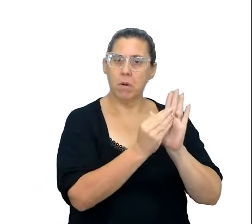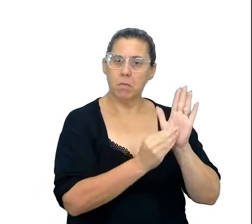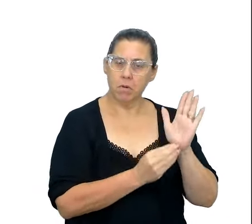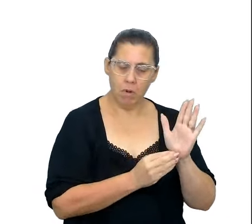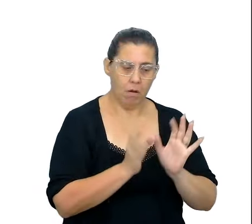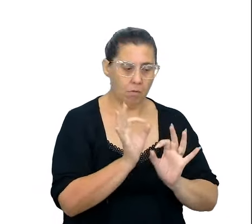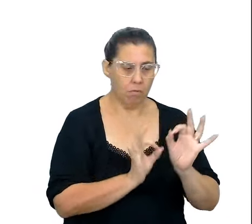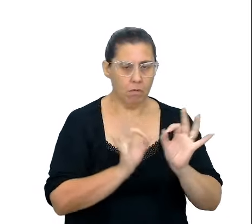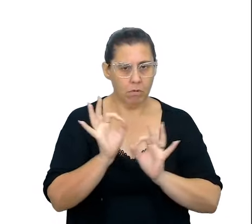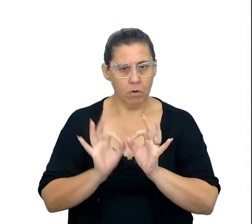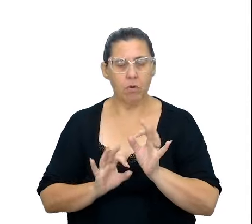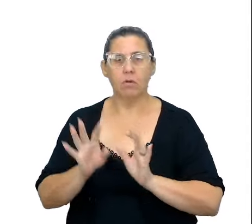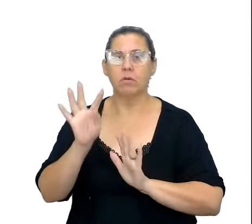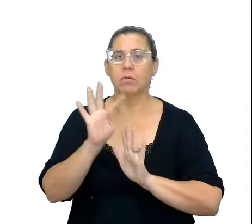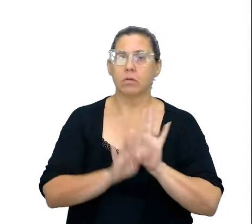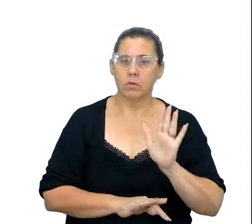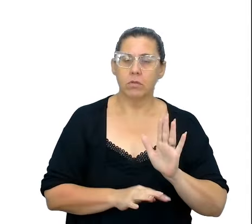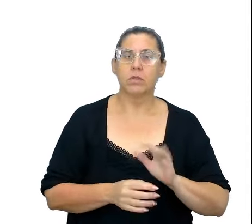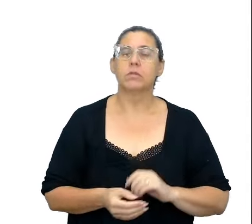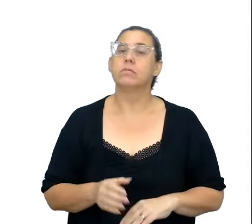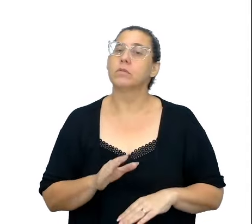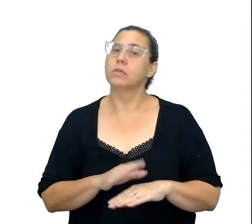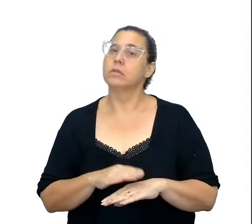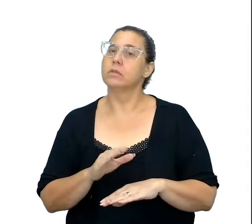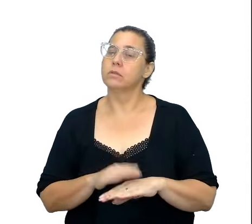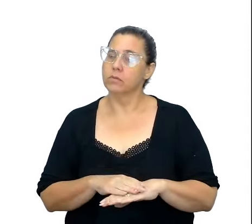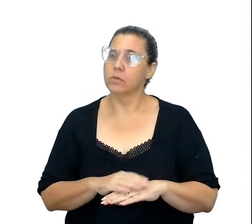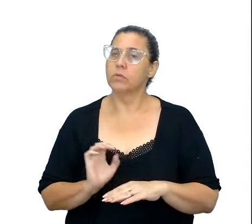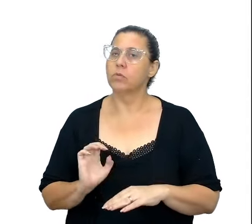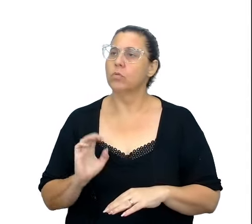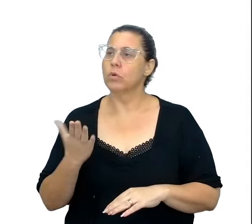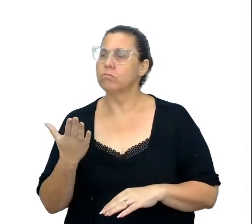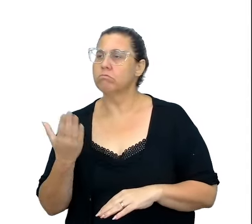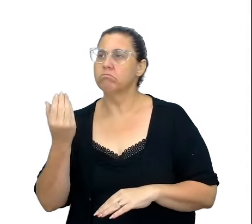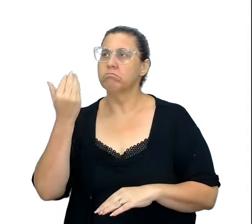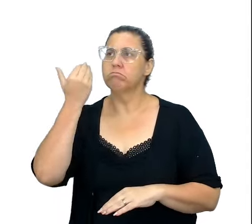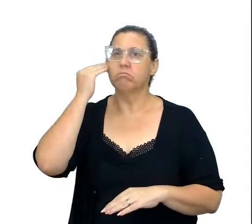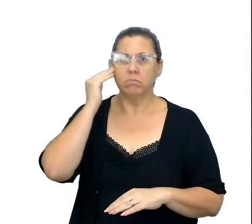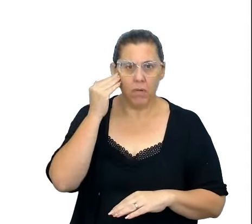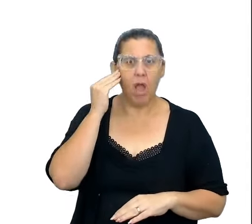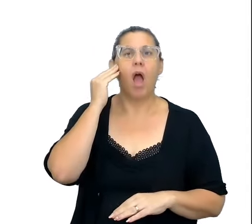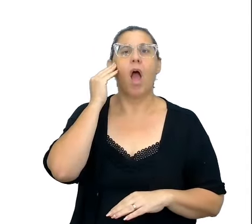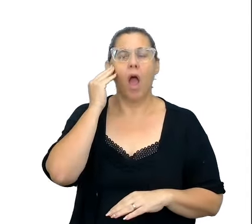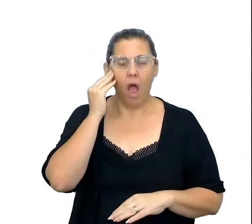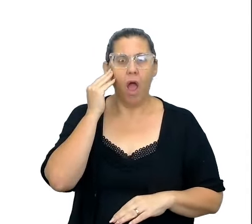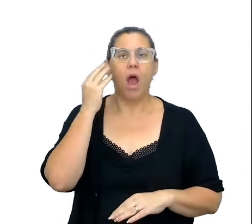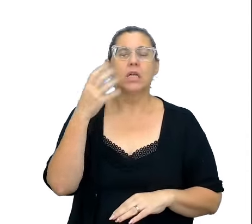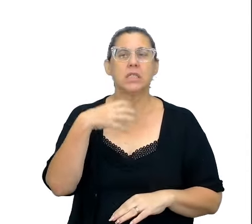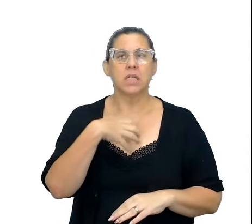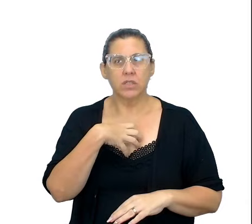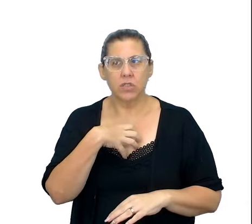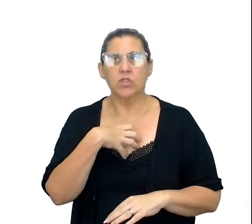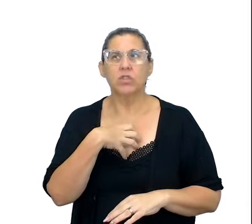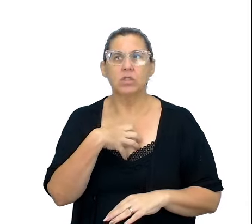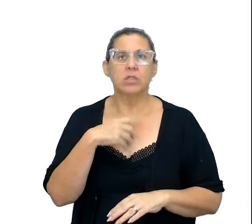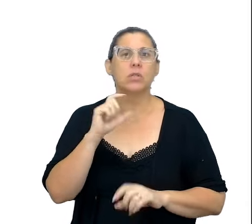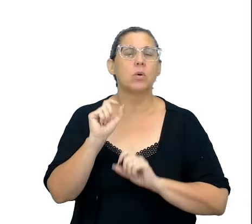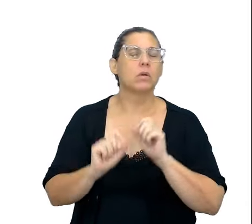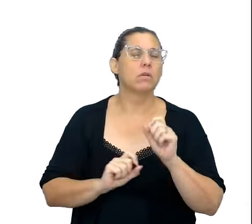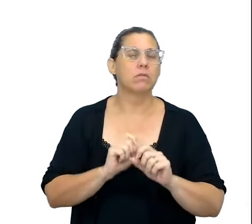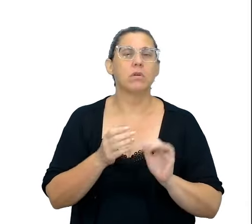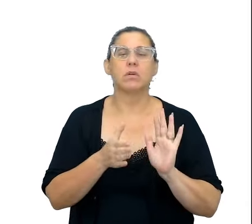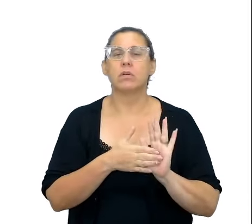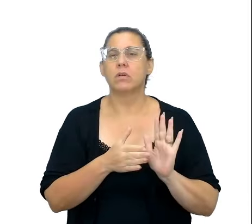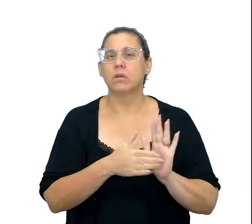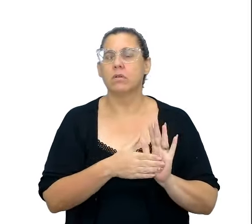de organizar o texto e proporcionar o efeito de sentido dentro do texto, né? E também que vai proporcionar,